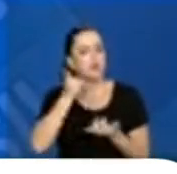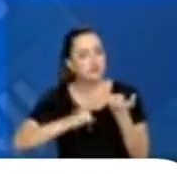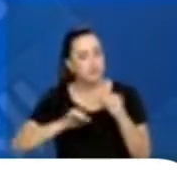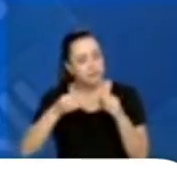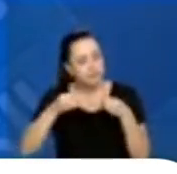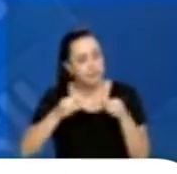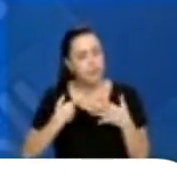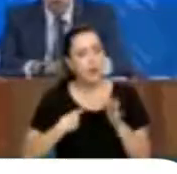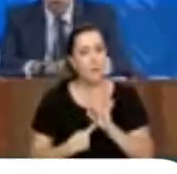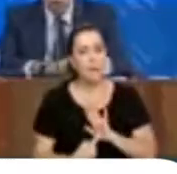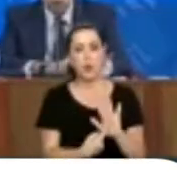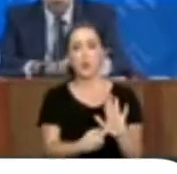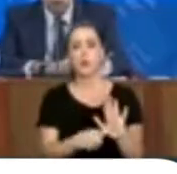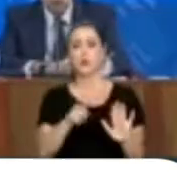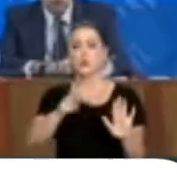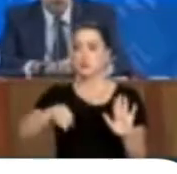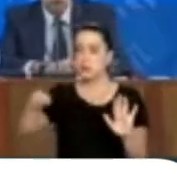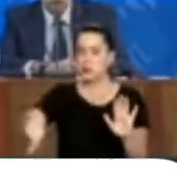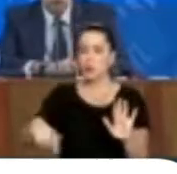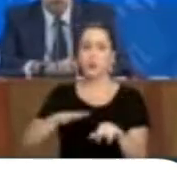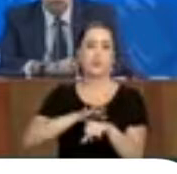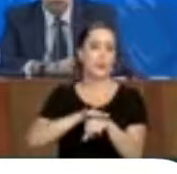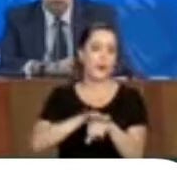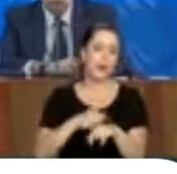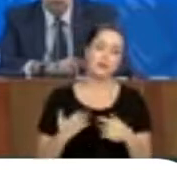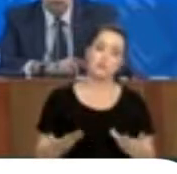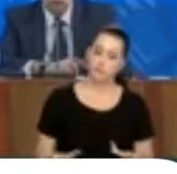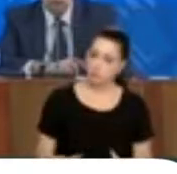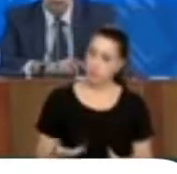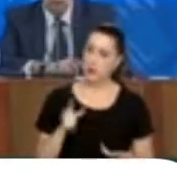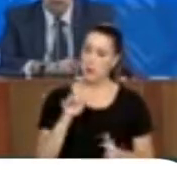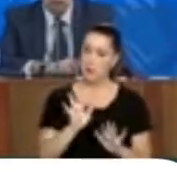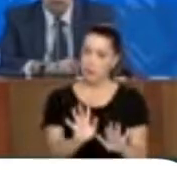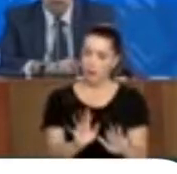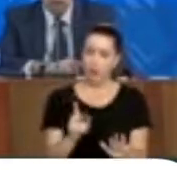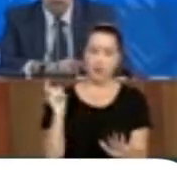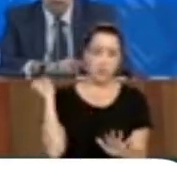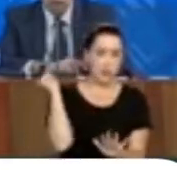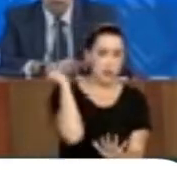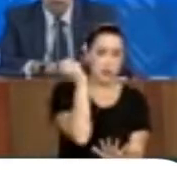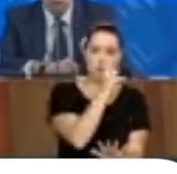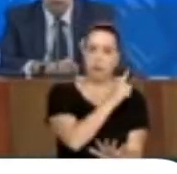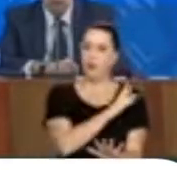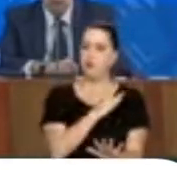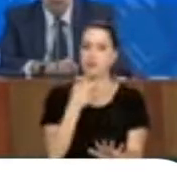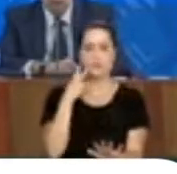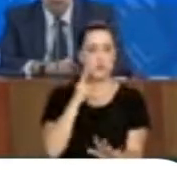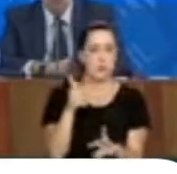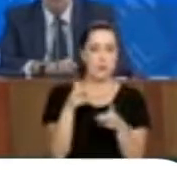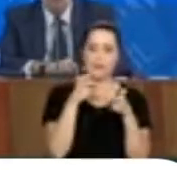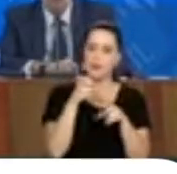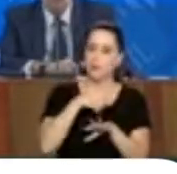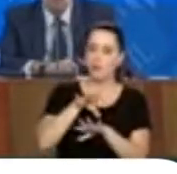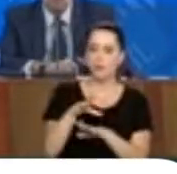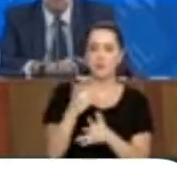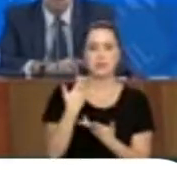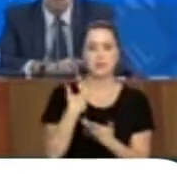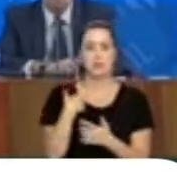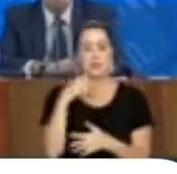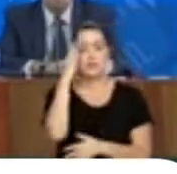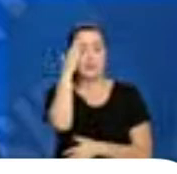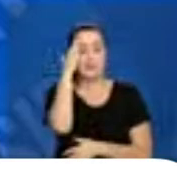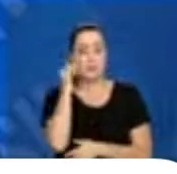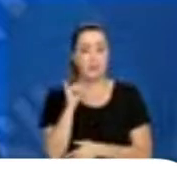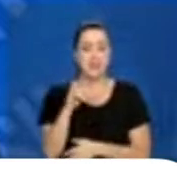com as pessoas. Uma das grandes dificuldades de você interpretar qualquer informação é você trabalhar a incerteza que existe